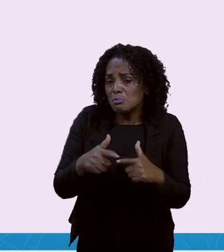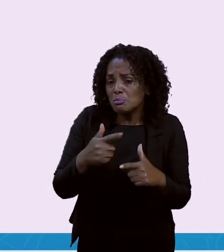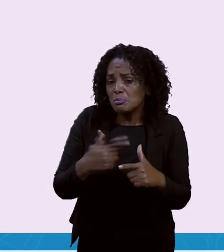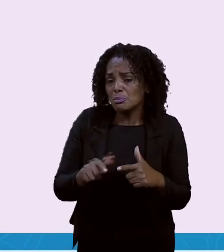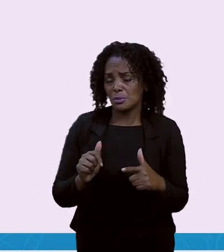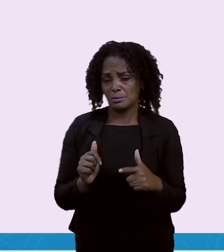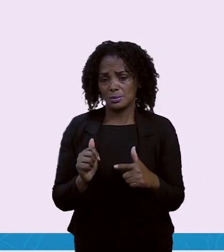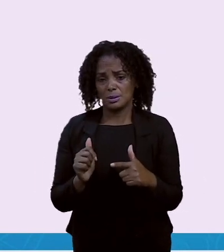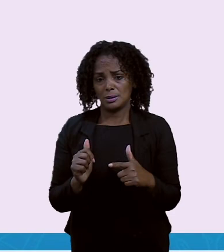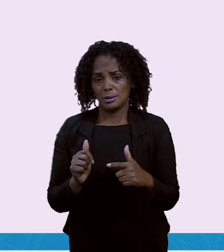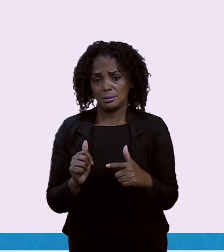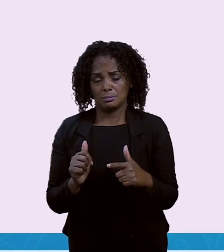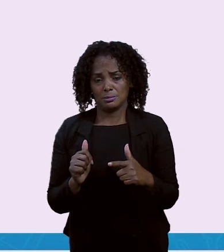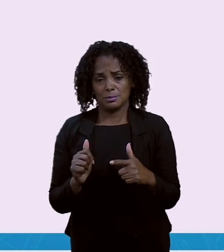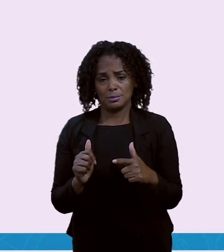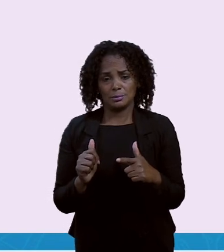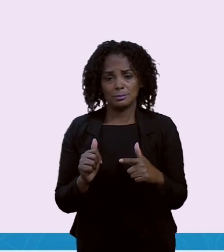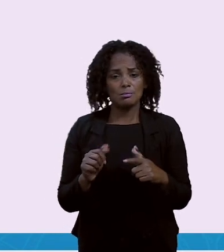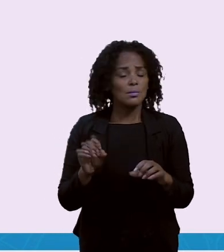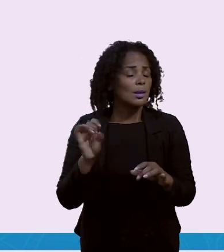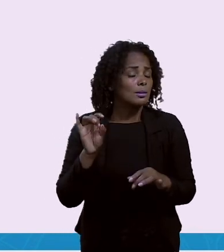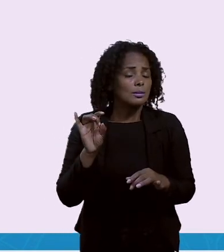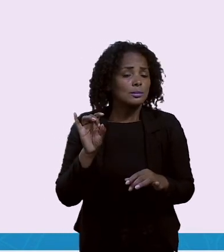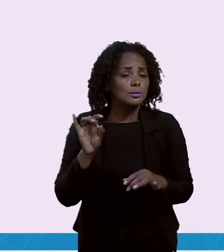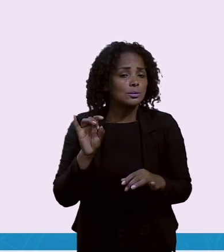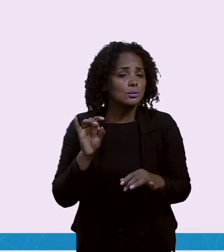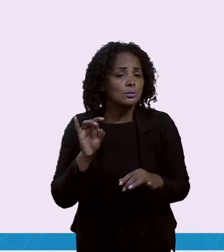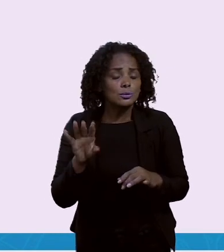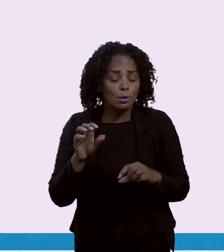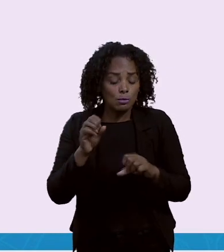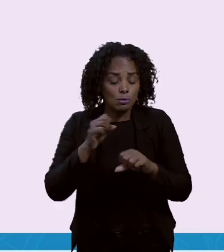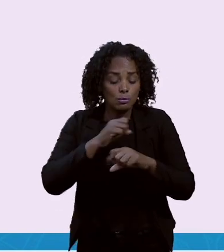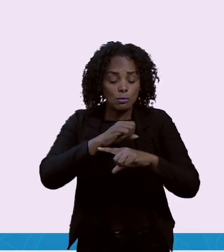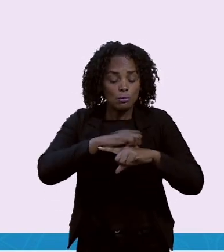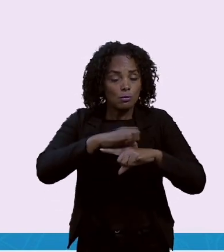dele ser suscetível somente à corrosão.